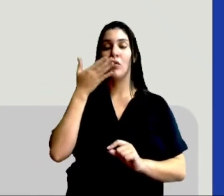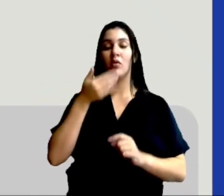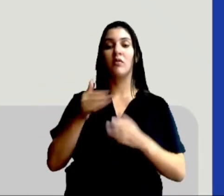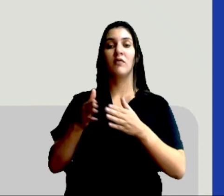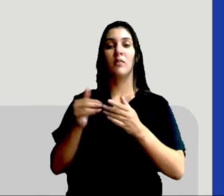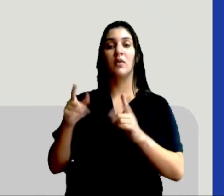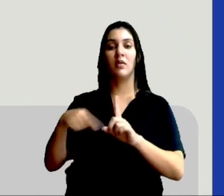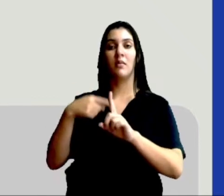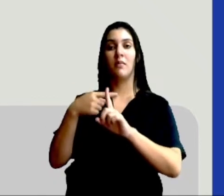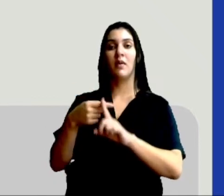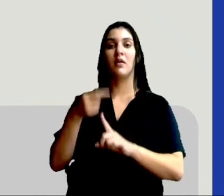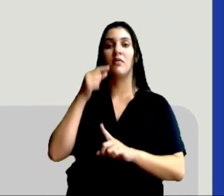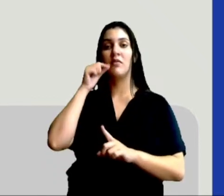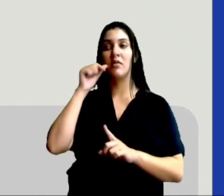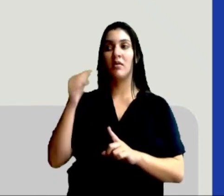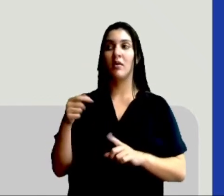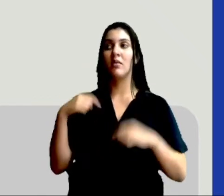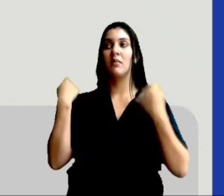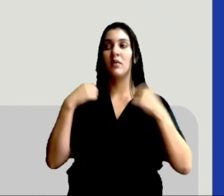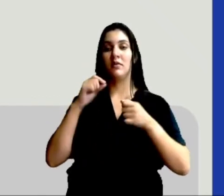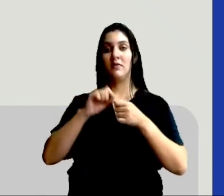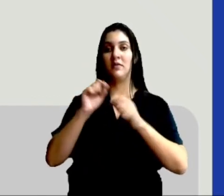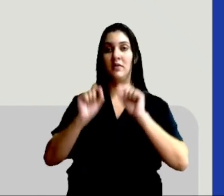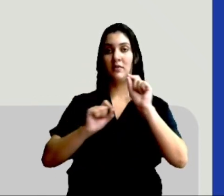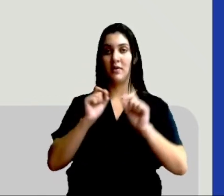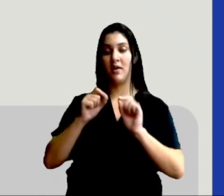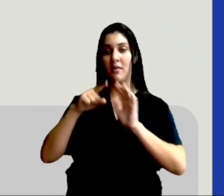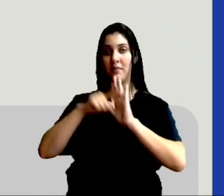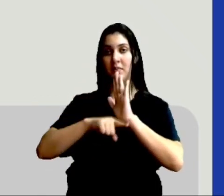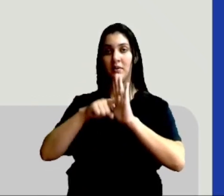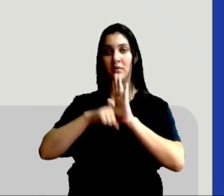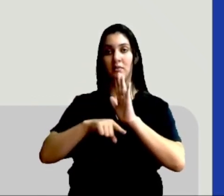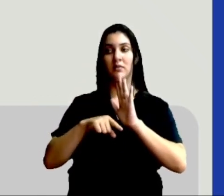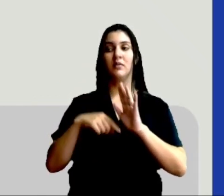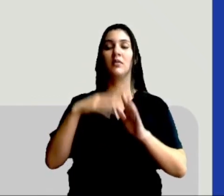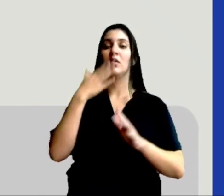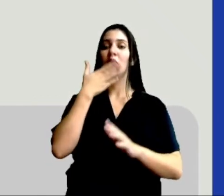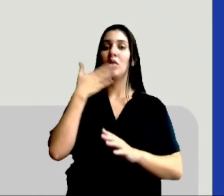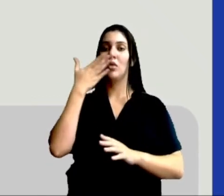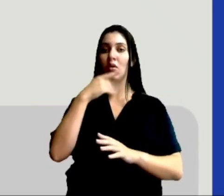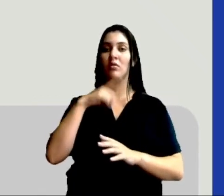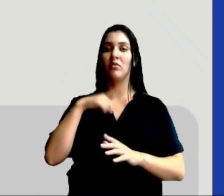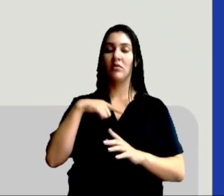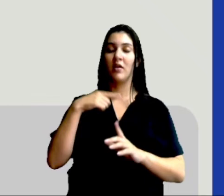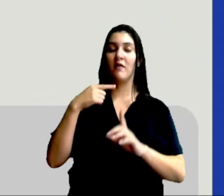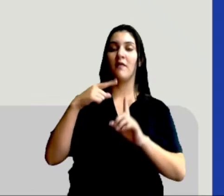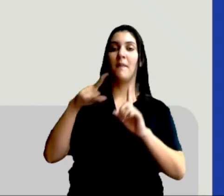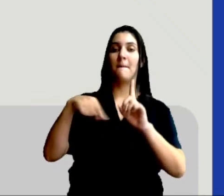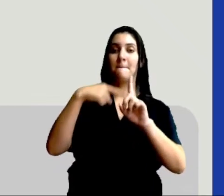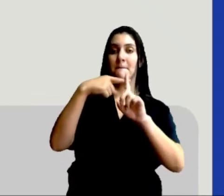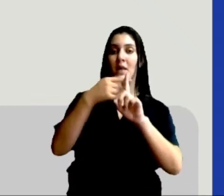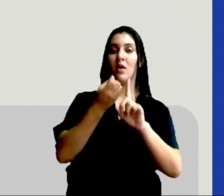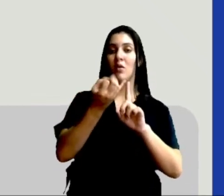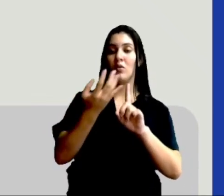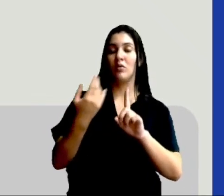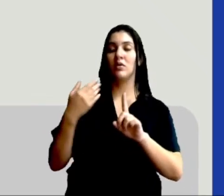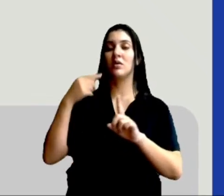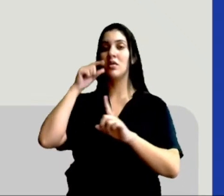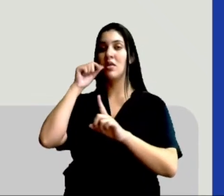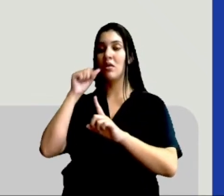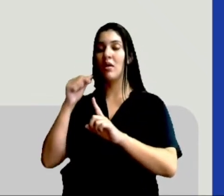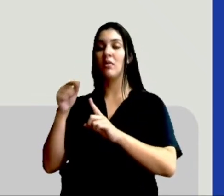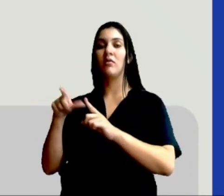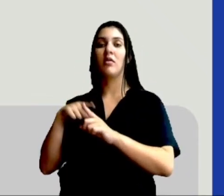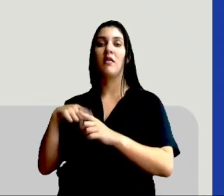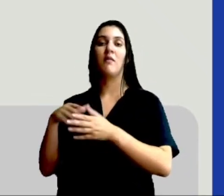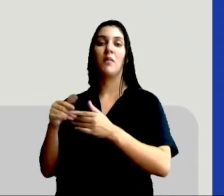que salgados. Então, eu preciso fazer o quê? Uma subtração. Doces teve uma quantidade maior, salgados teve uma